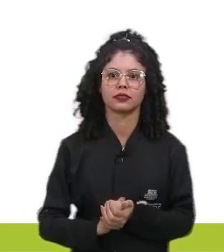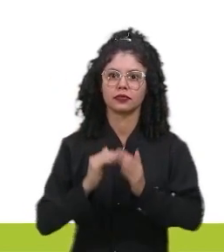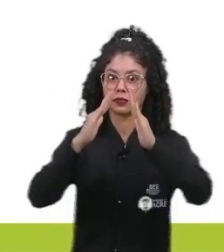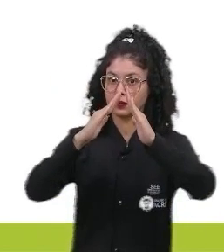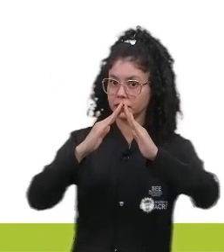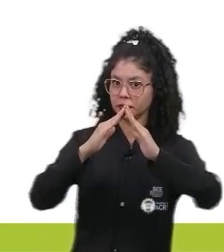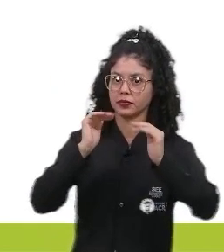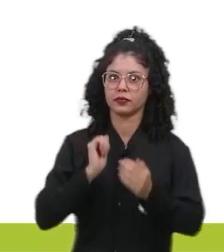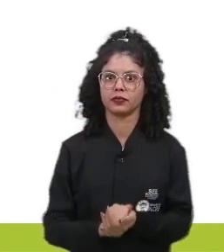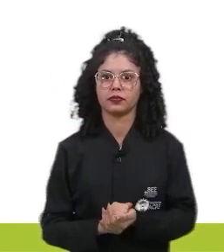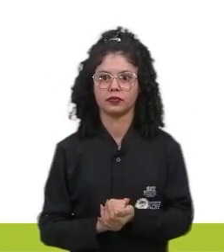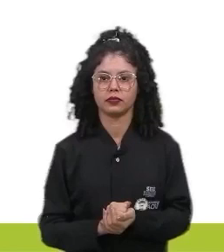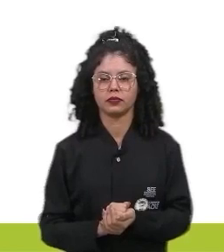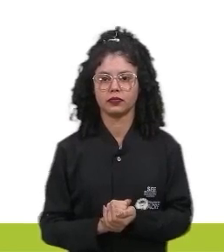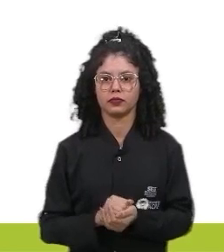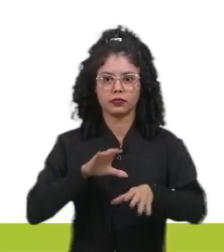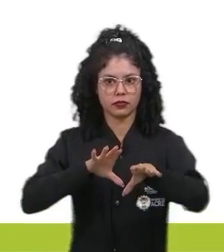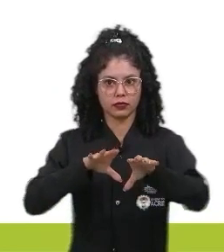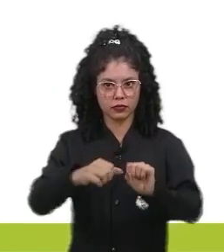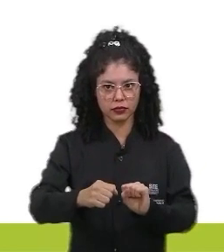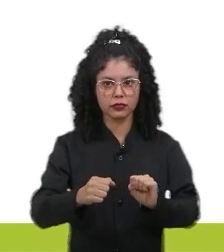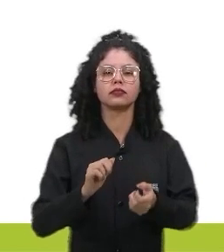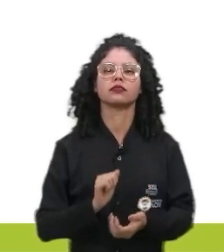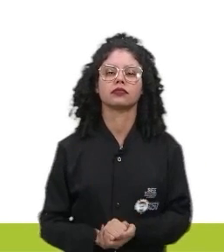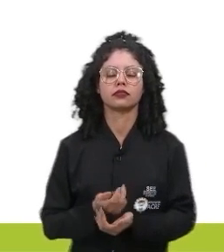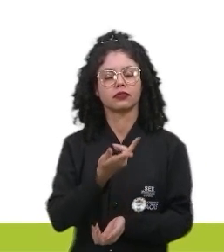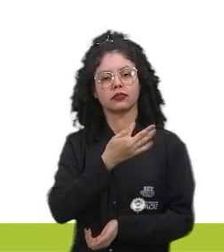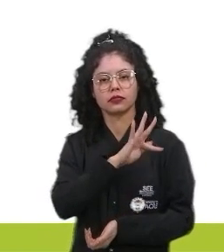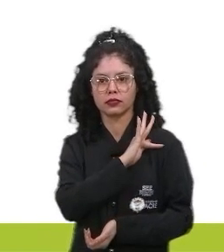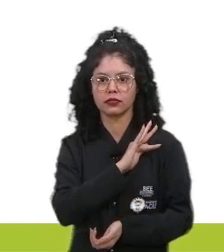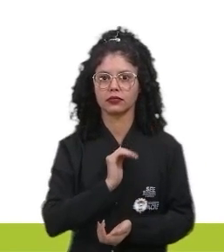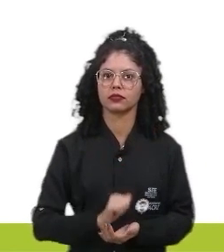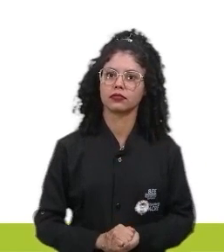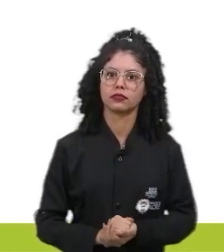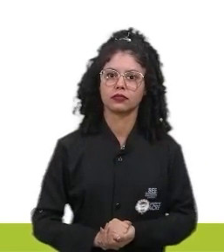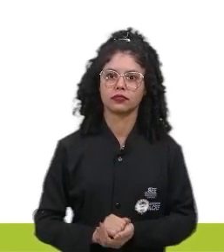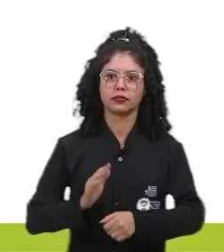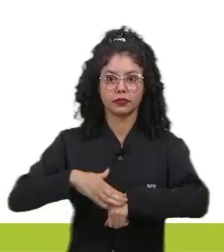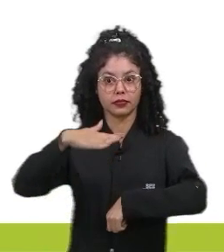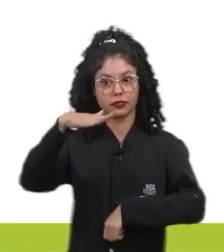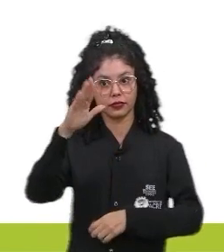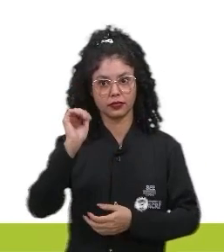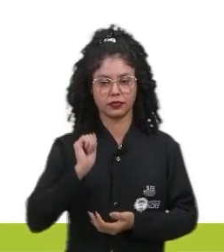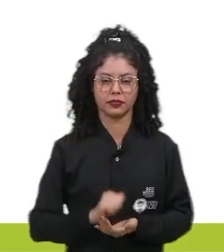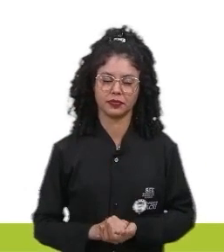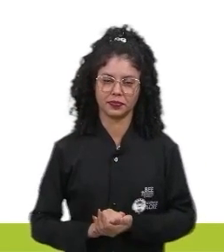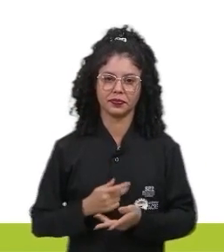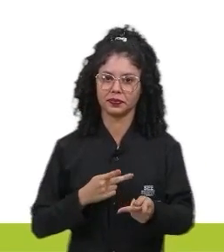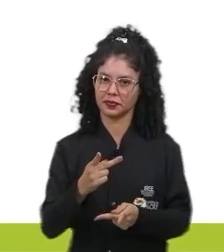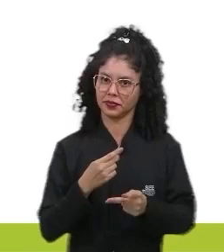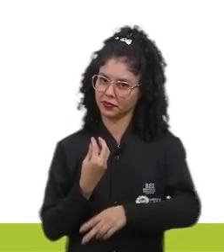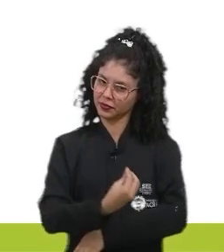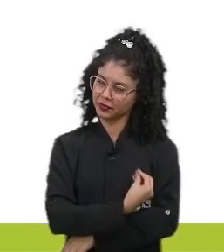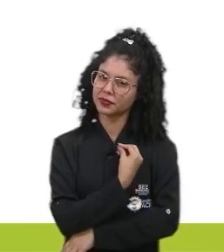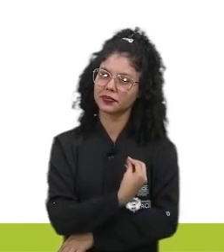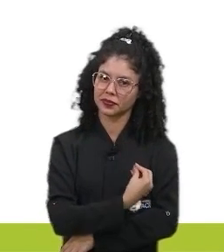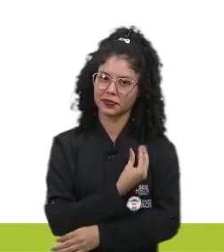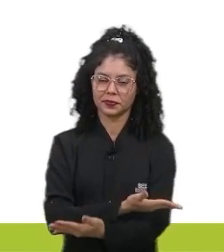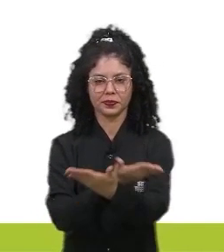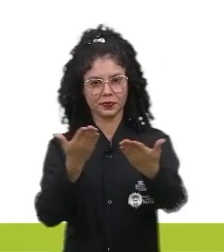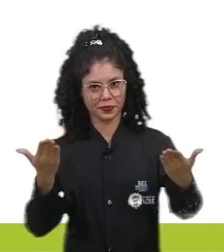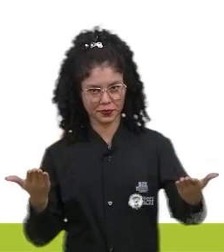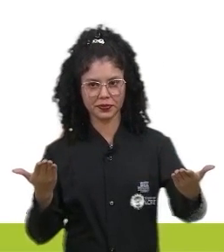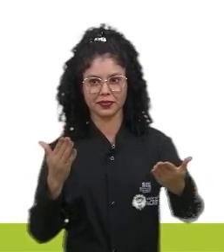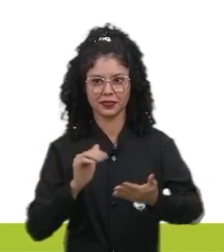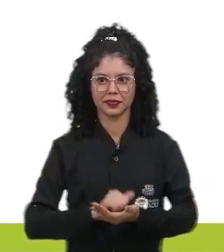casa uma formação Universitária né galera que é a maioria do do projeto de vida aí da de vocês